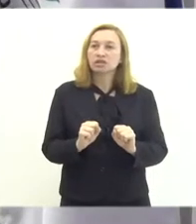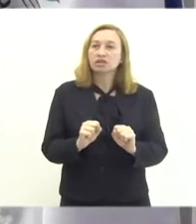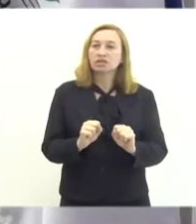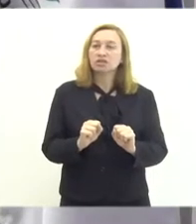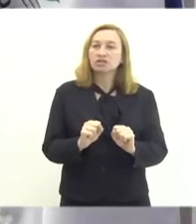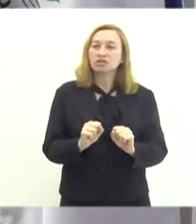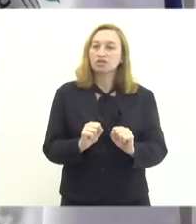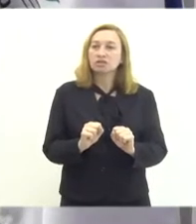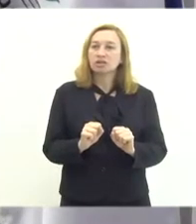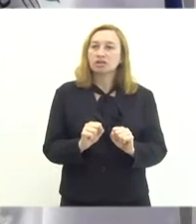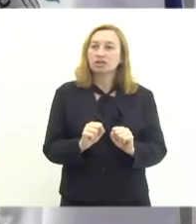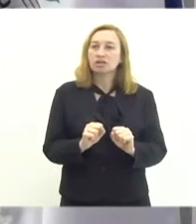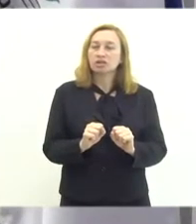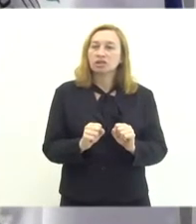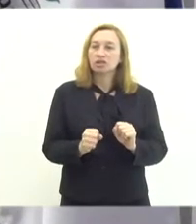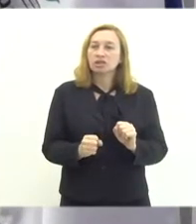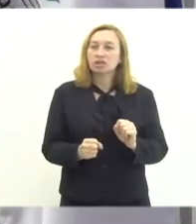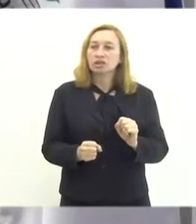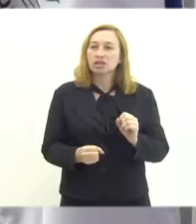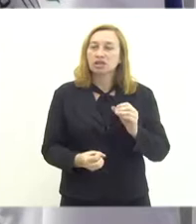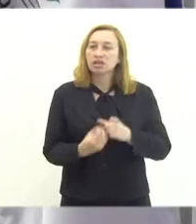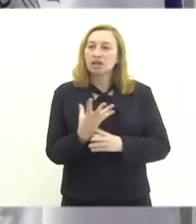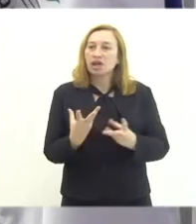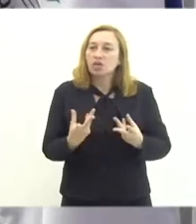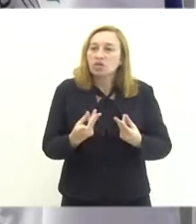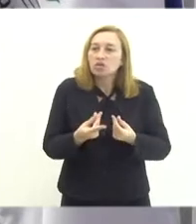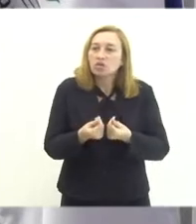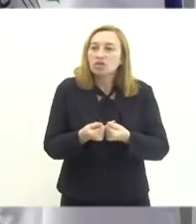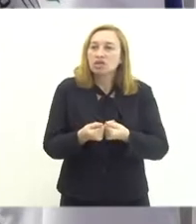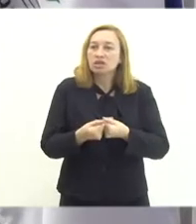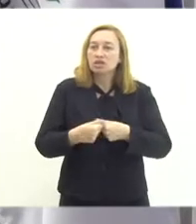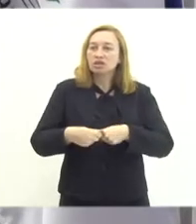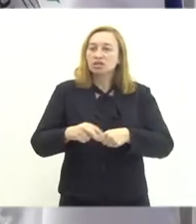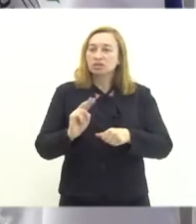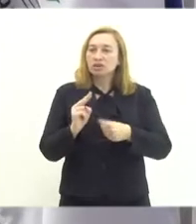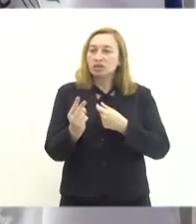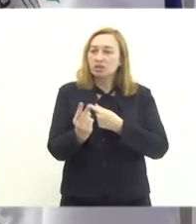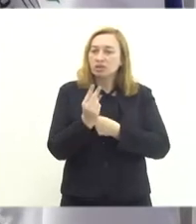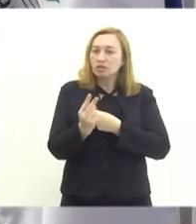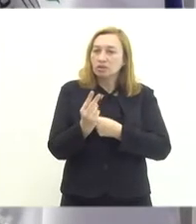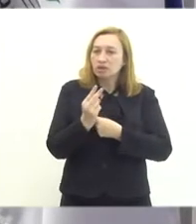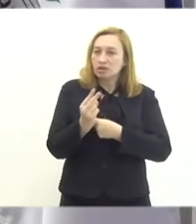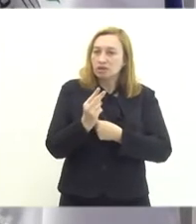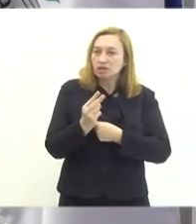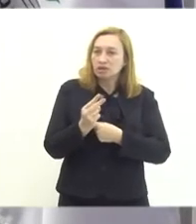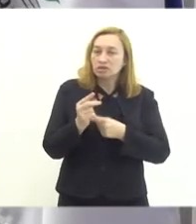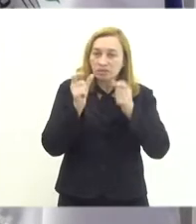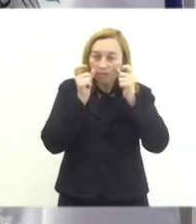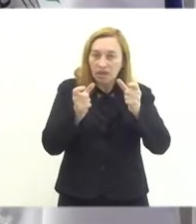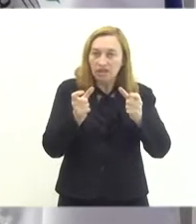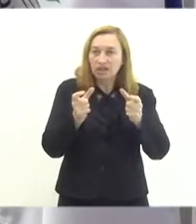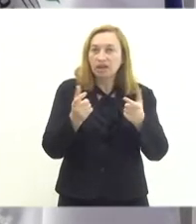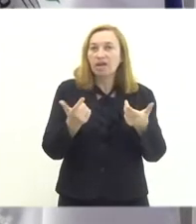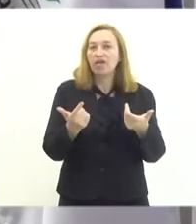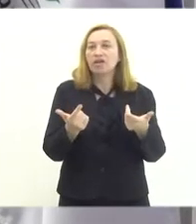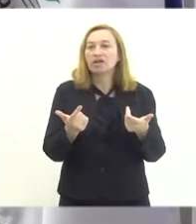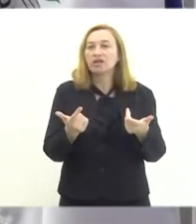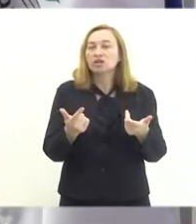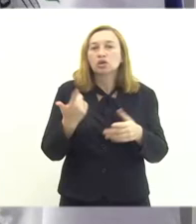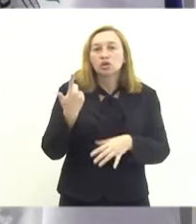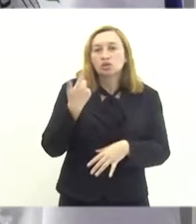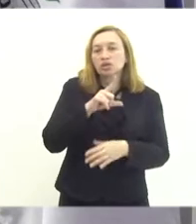substância é para proteger ficar mais e resguardados mais Alerta eh